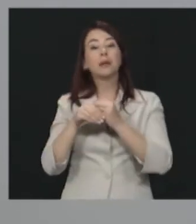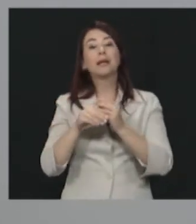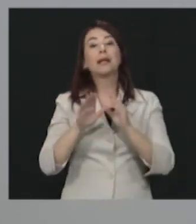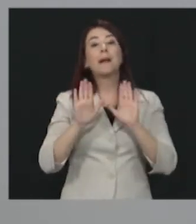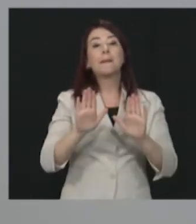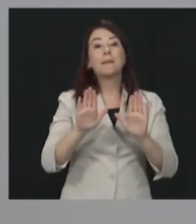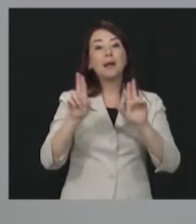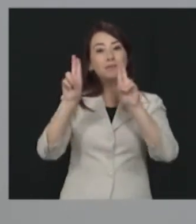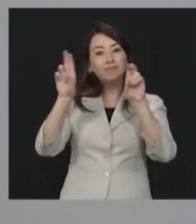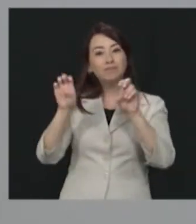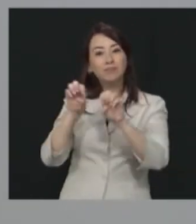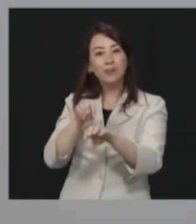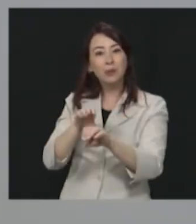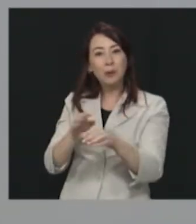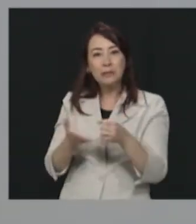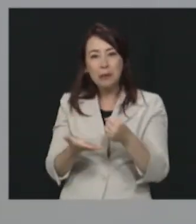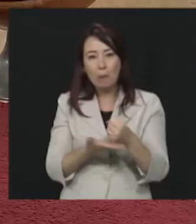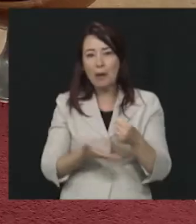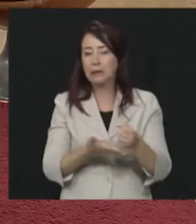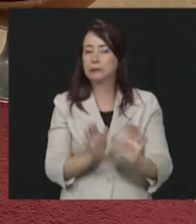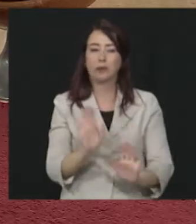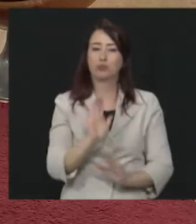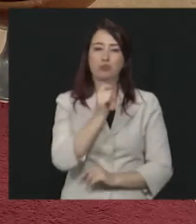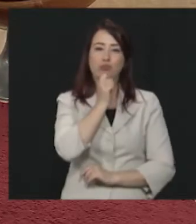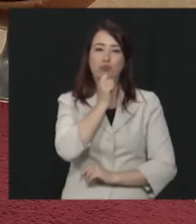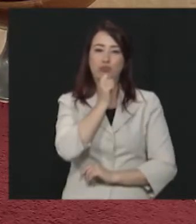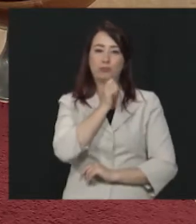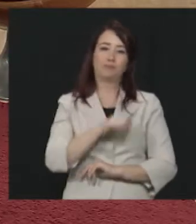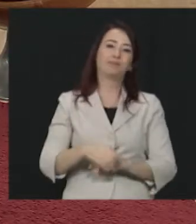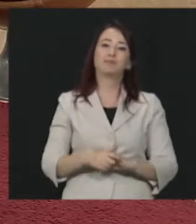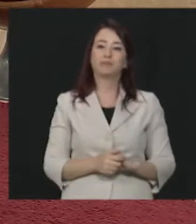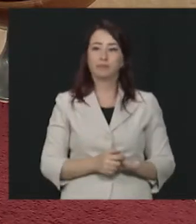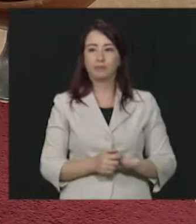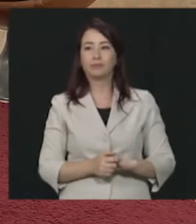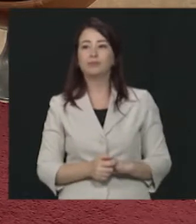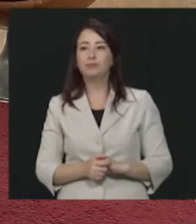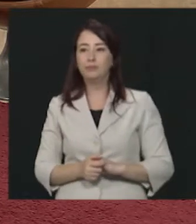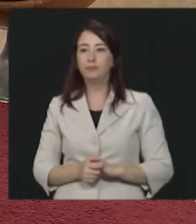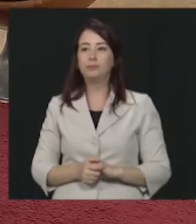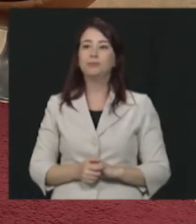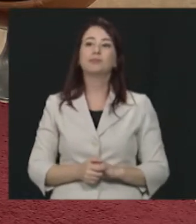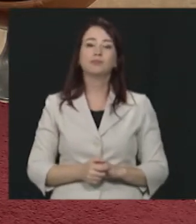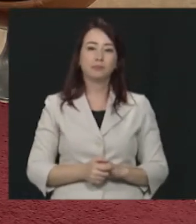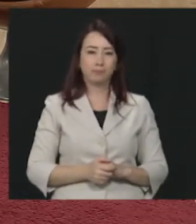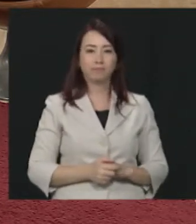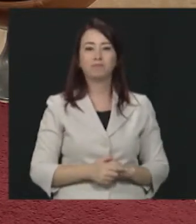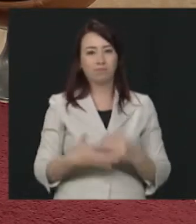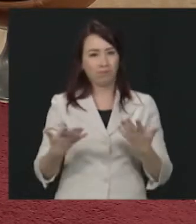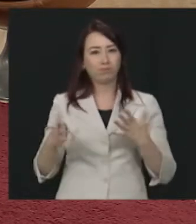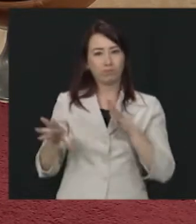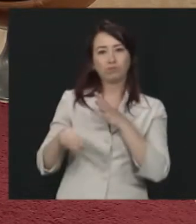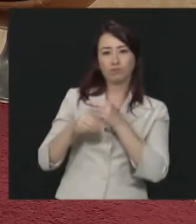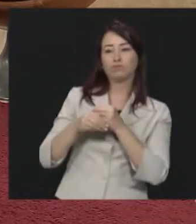na questão da educação básica, ainda não. Vocês querem completar, gente, um pouco aí da experiência de vocês?